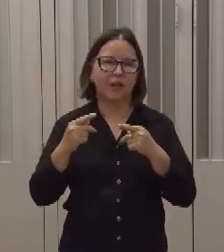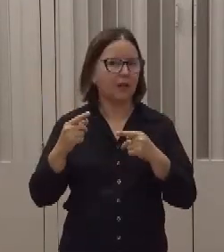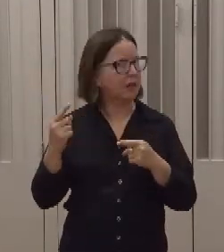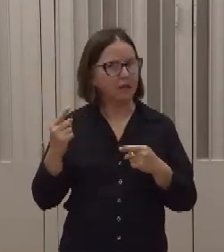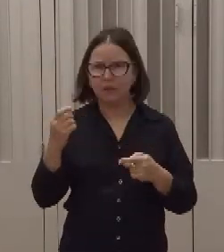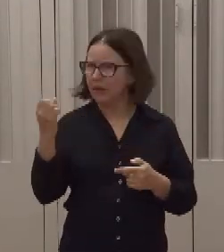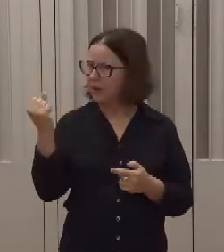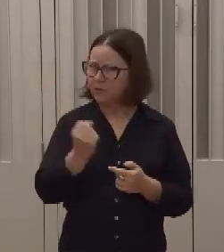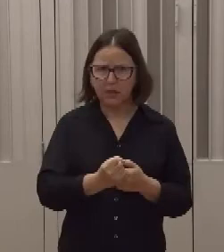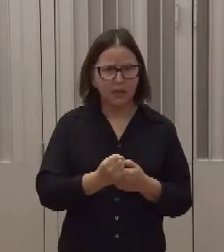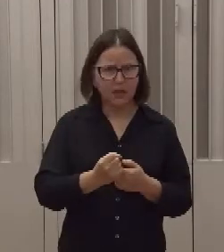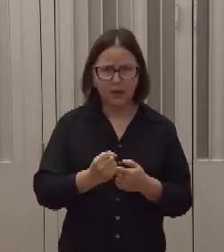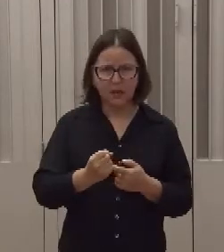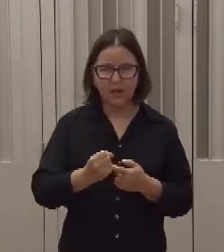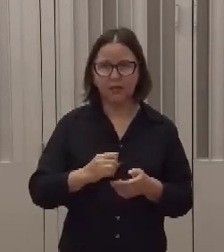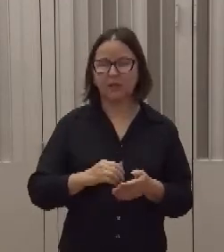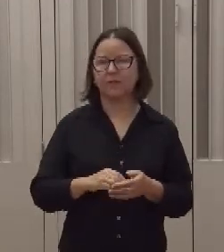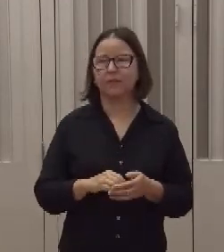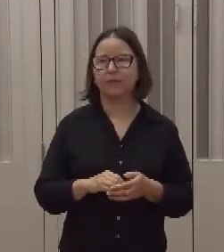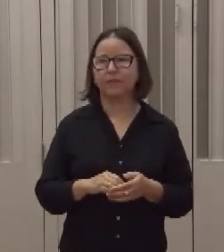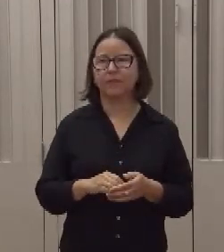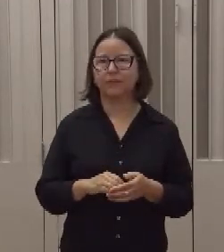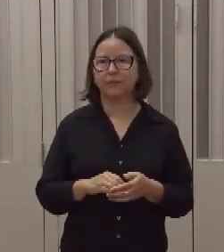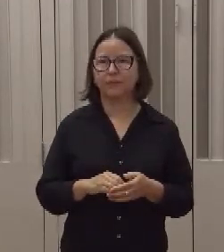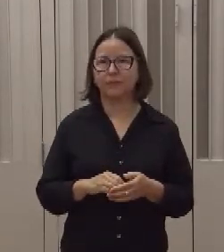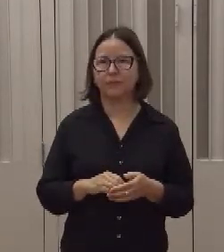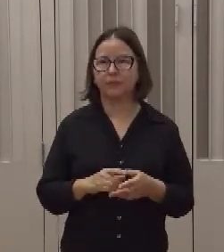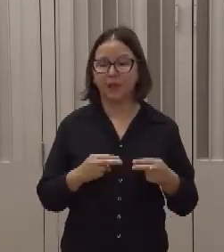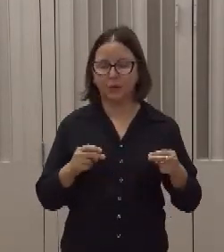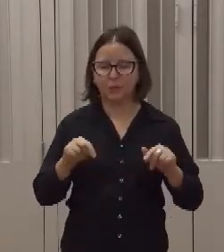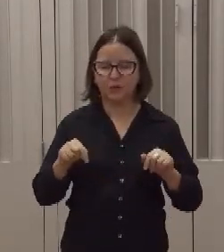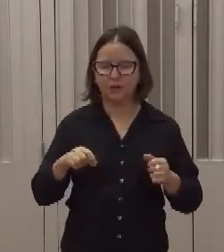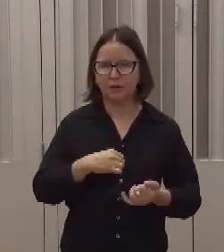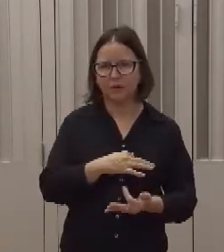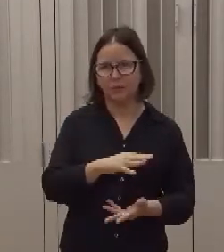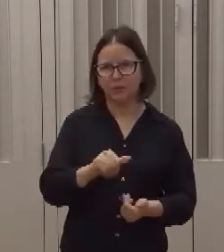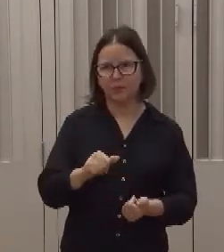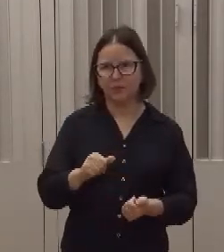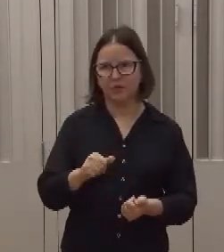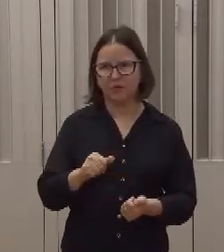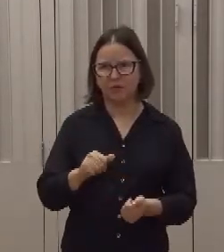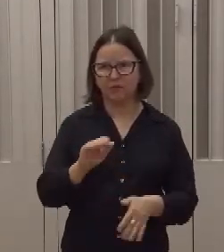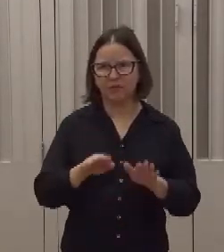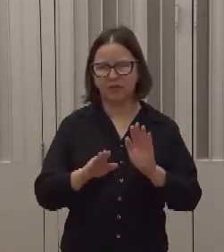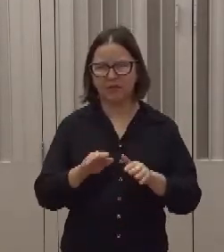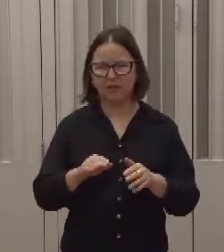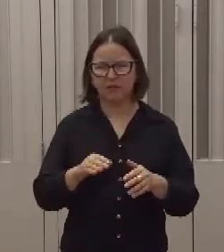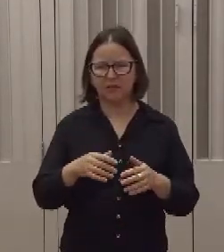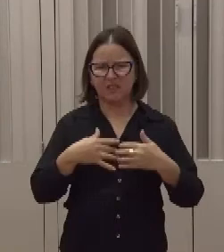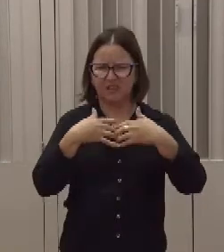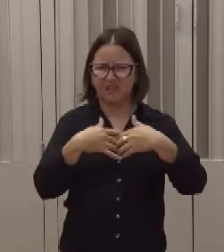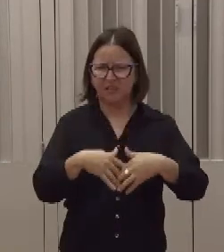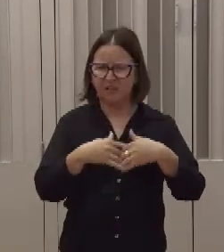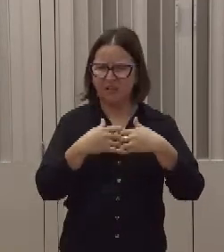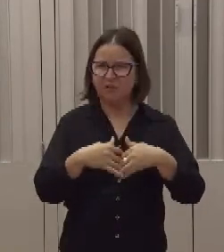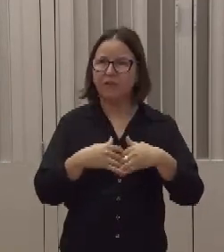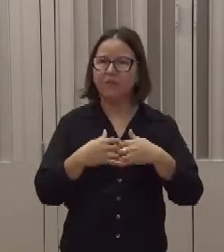assim. A situação do mundo, às vezes parece tão caótica, e está como